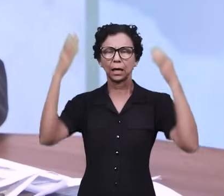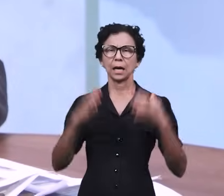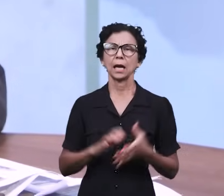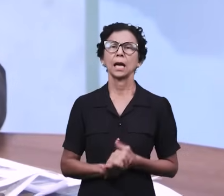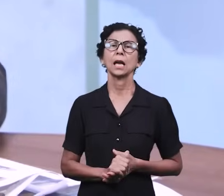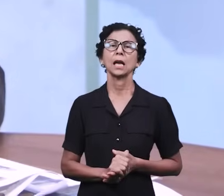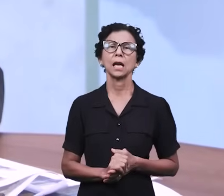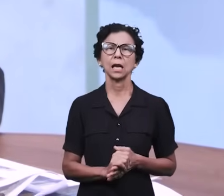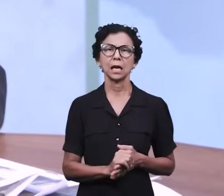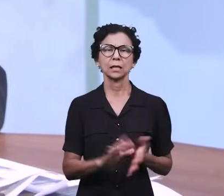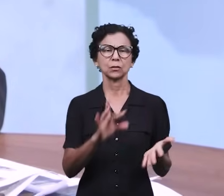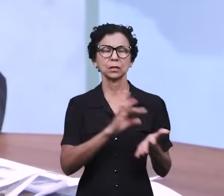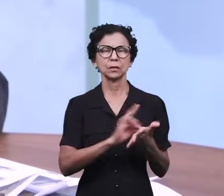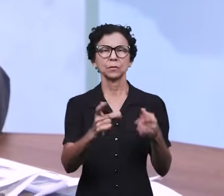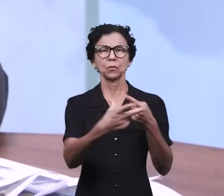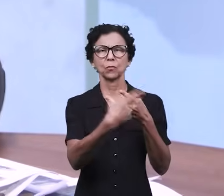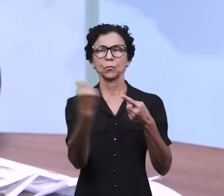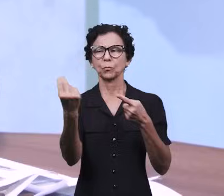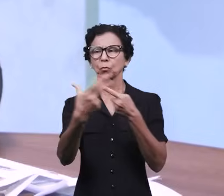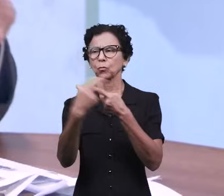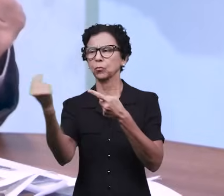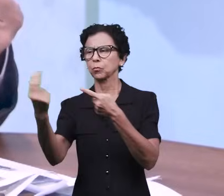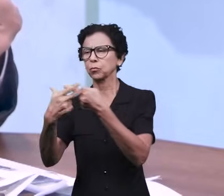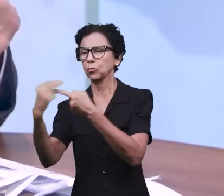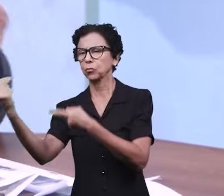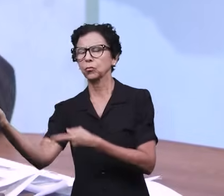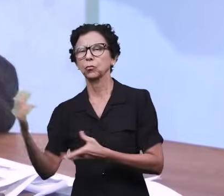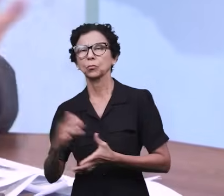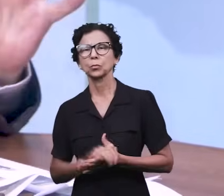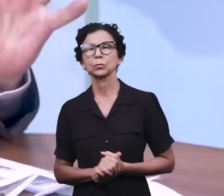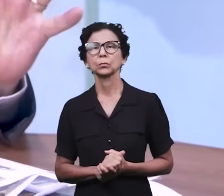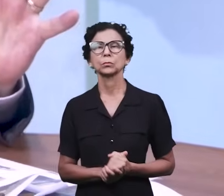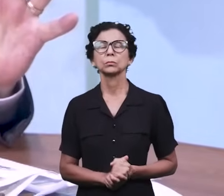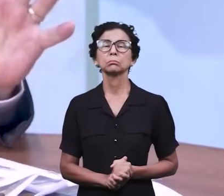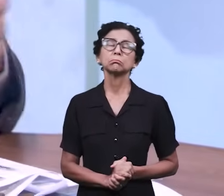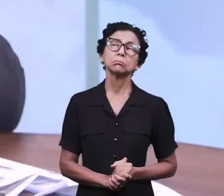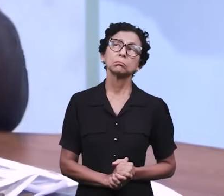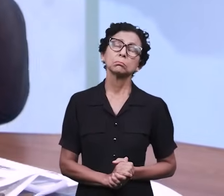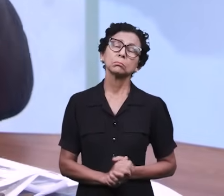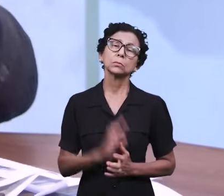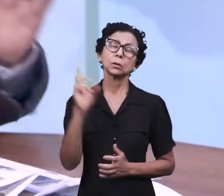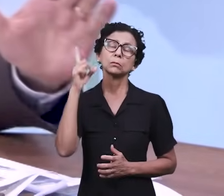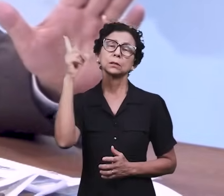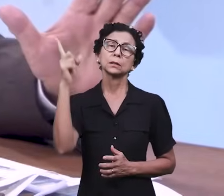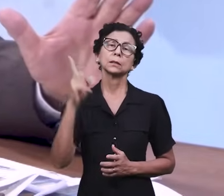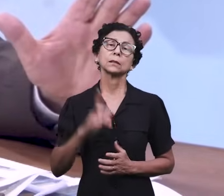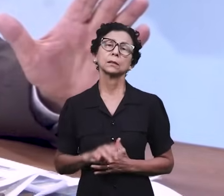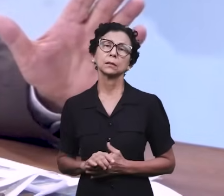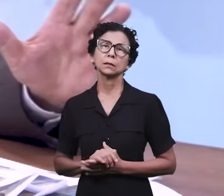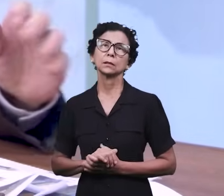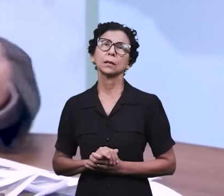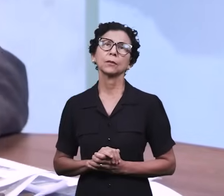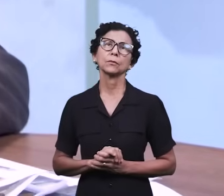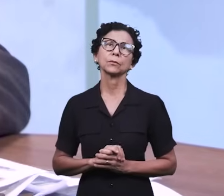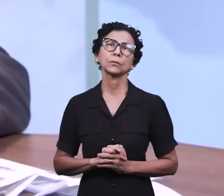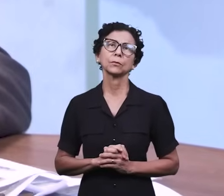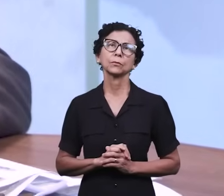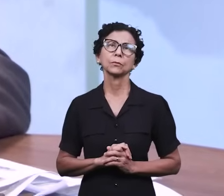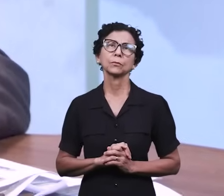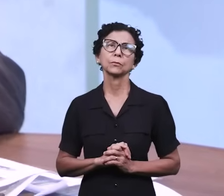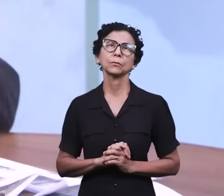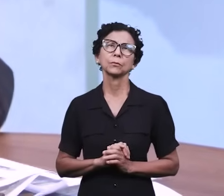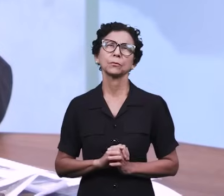consolidado, ele resolveu numerar o povo que queria saber a potência que estava na mão dele. Foi desagradável ao Senhor, não vou entrar na história.